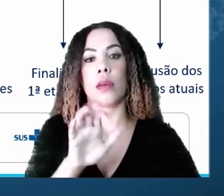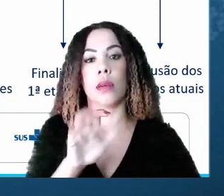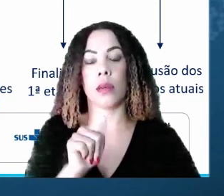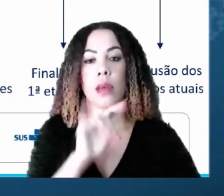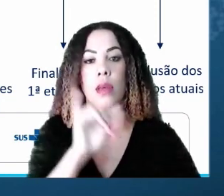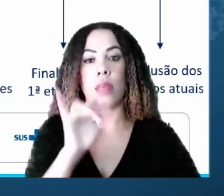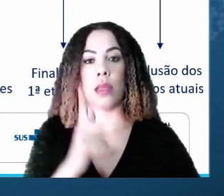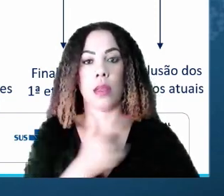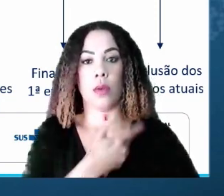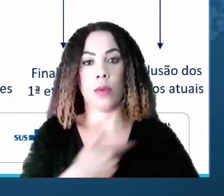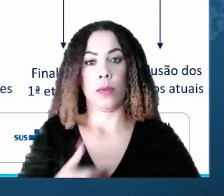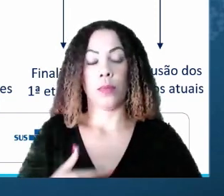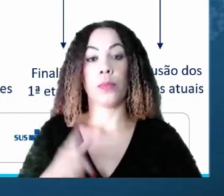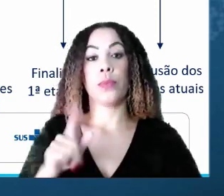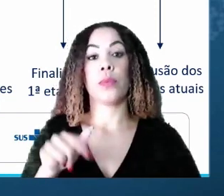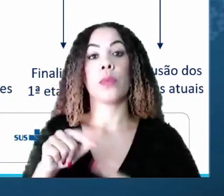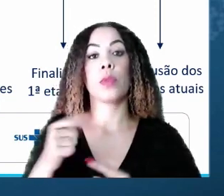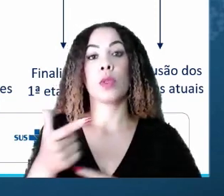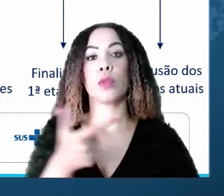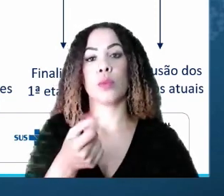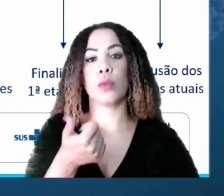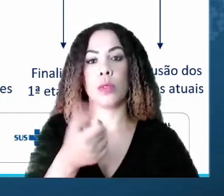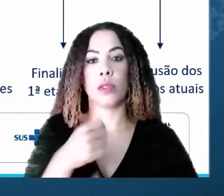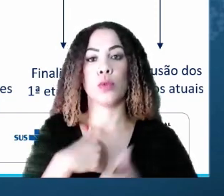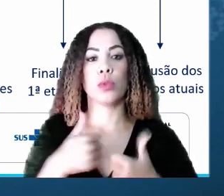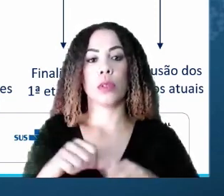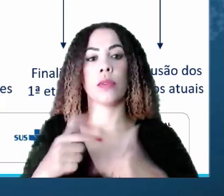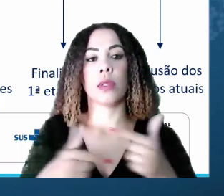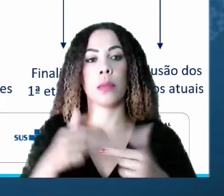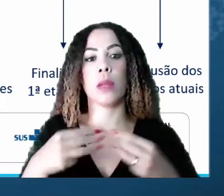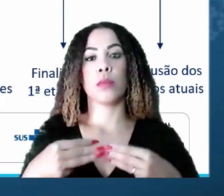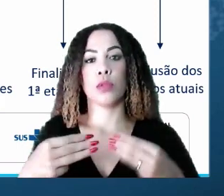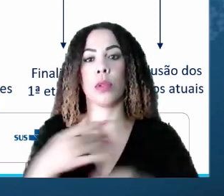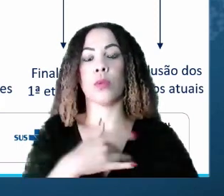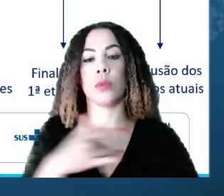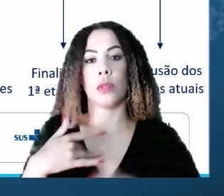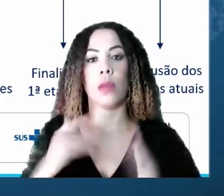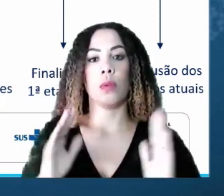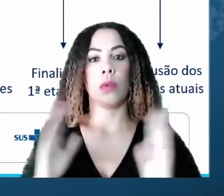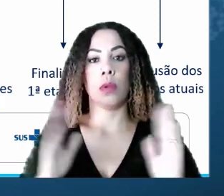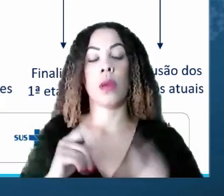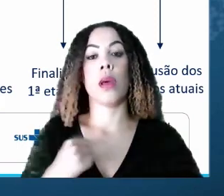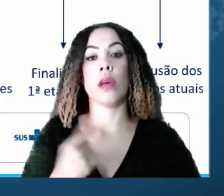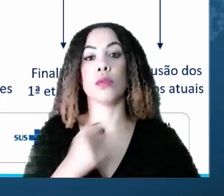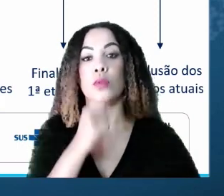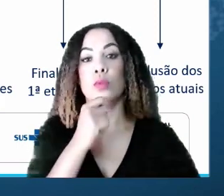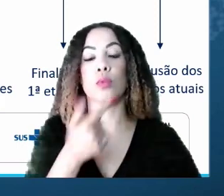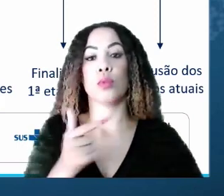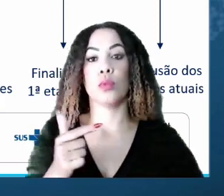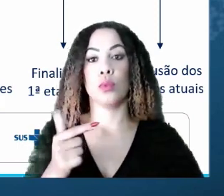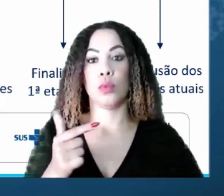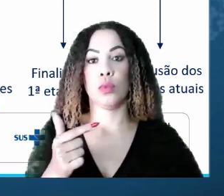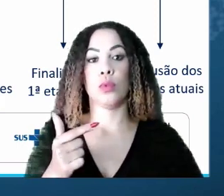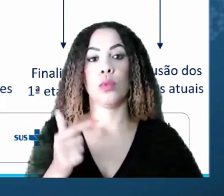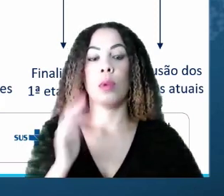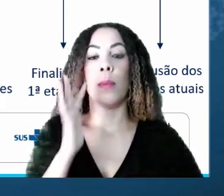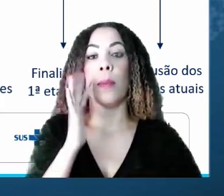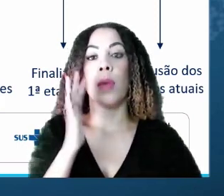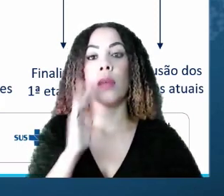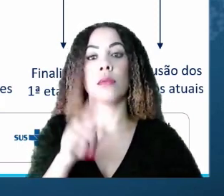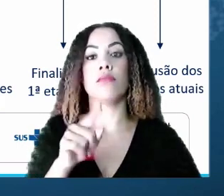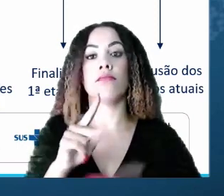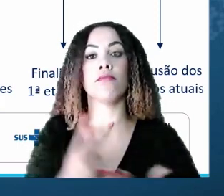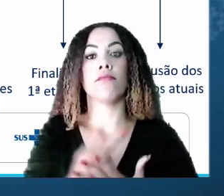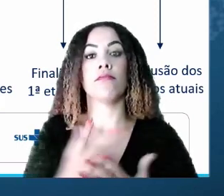o Ministério, eu ainda estava no Ministério da Saúde. Naquela época, a gente não tinha... Imagina você, de repente,